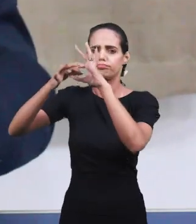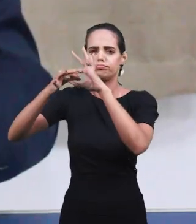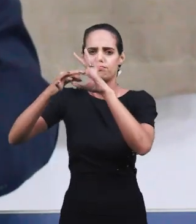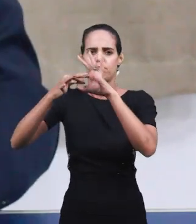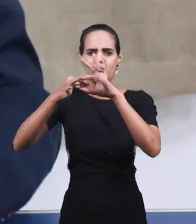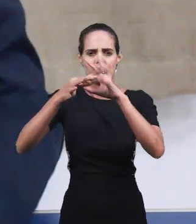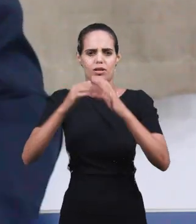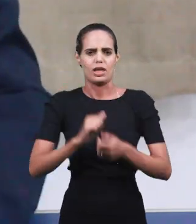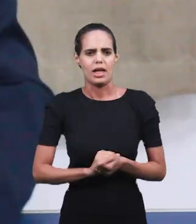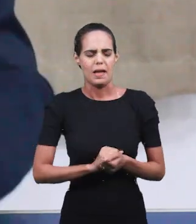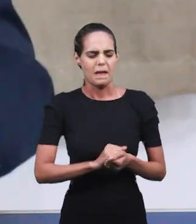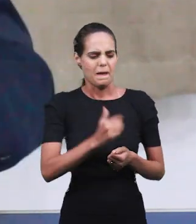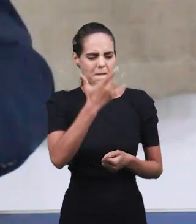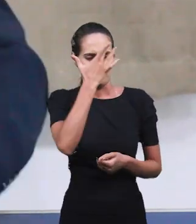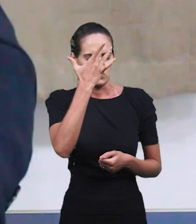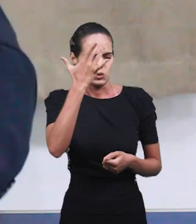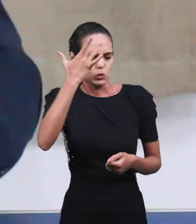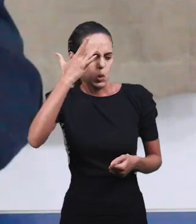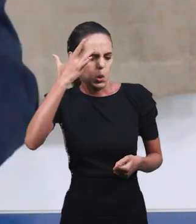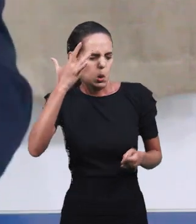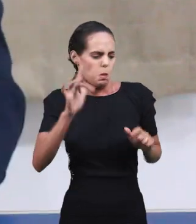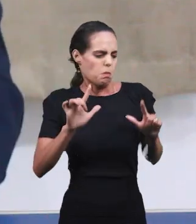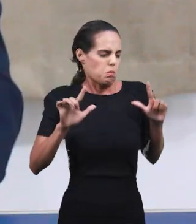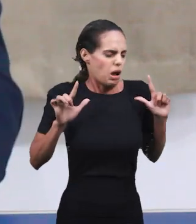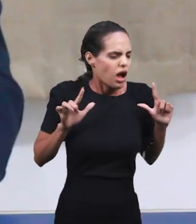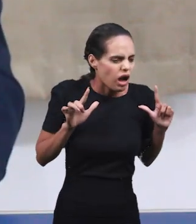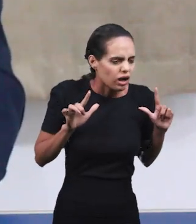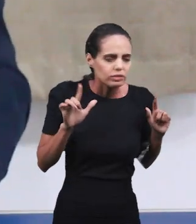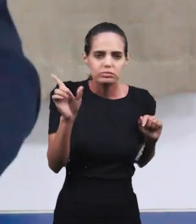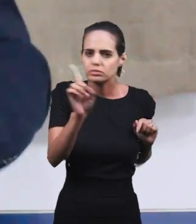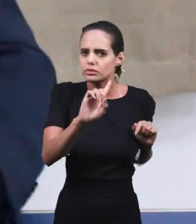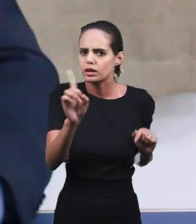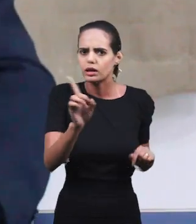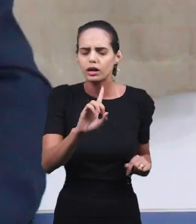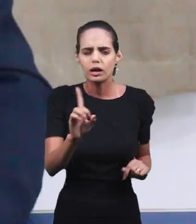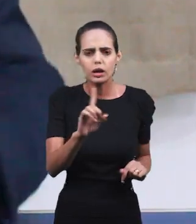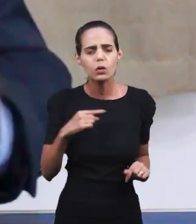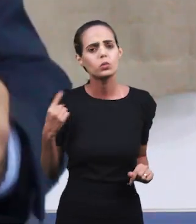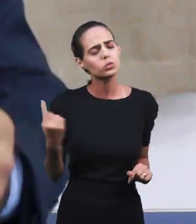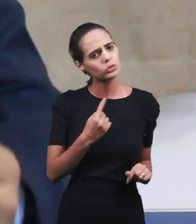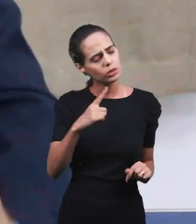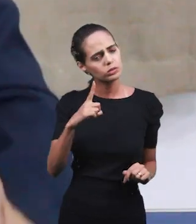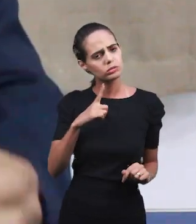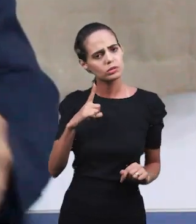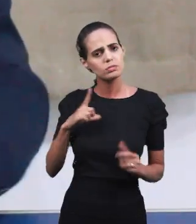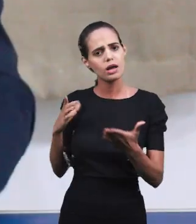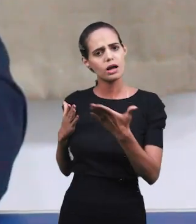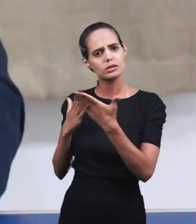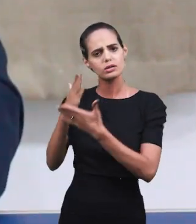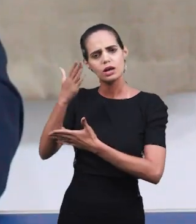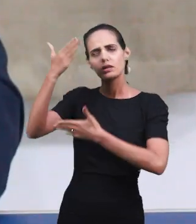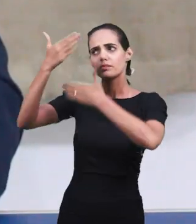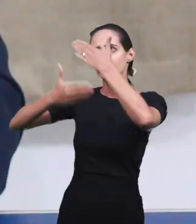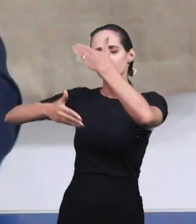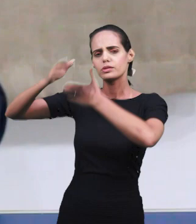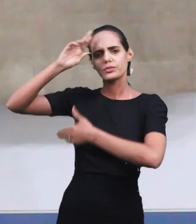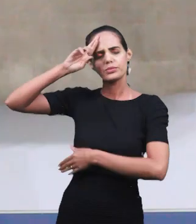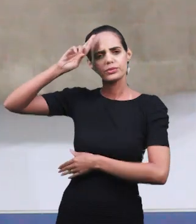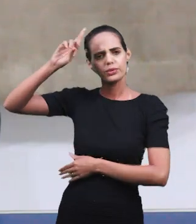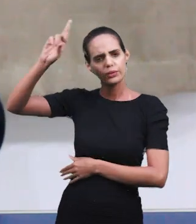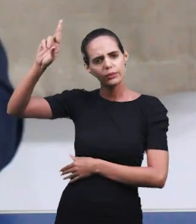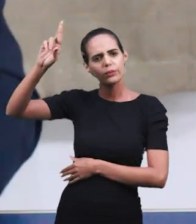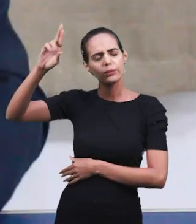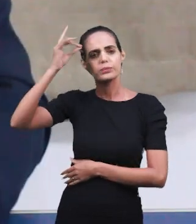nós precisamos de Jesus, nós temos acesso. O Senhor Jesus tem batizado com o Espírito Santo.